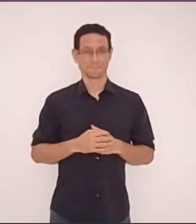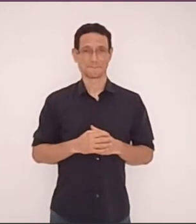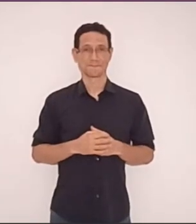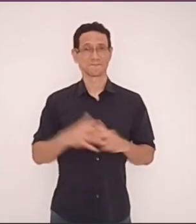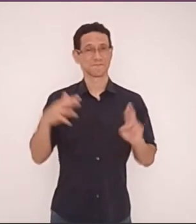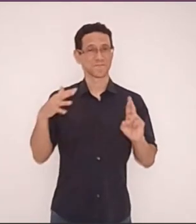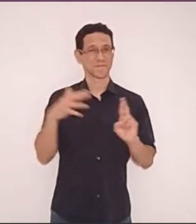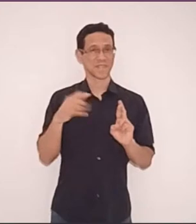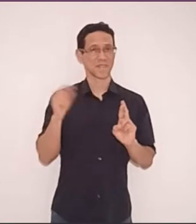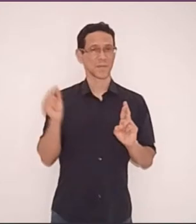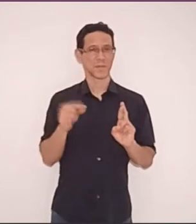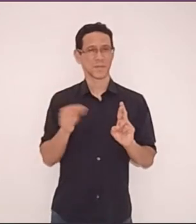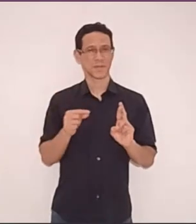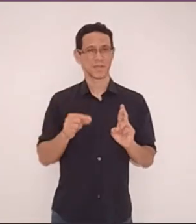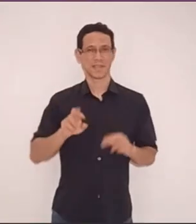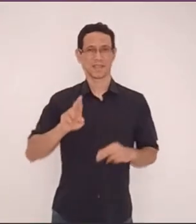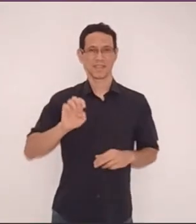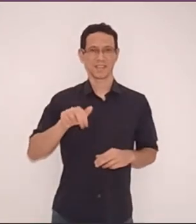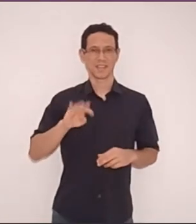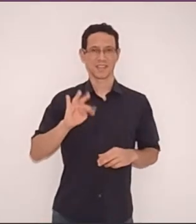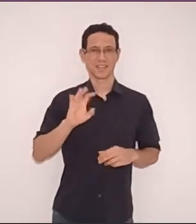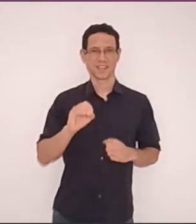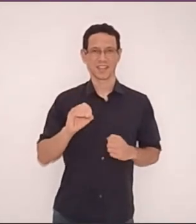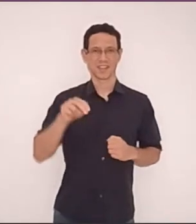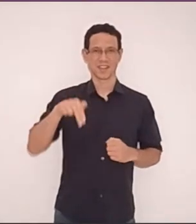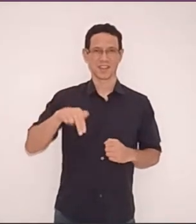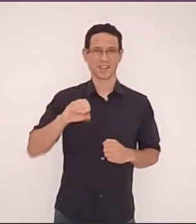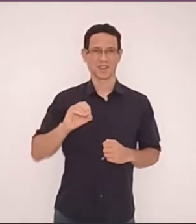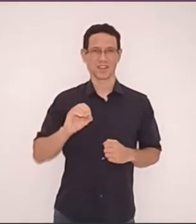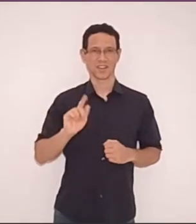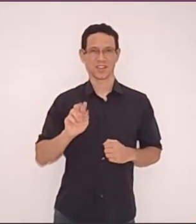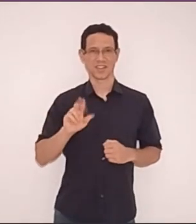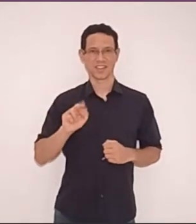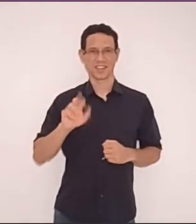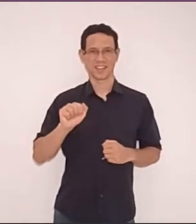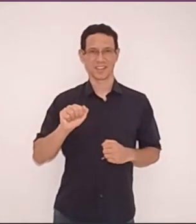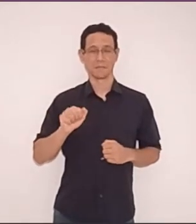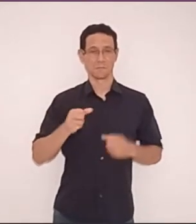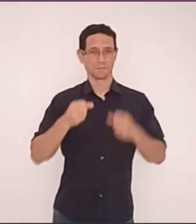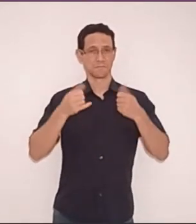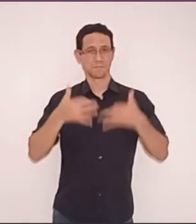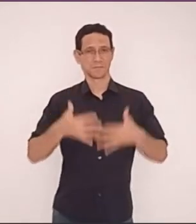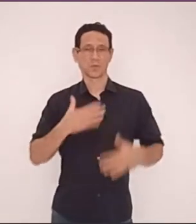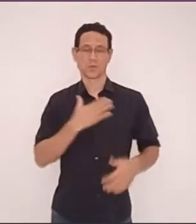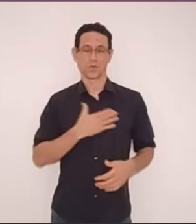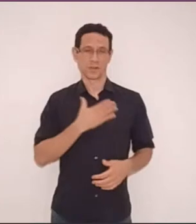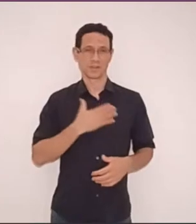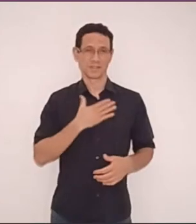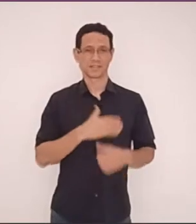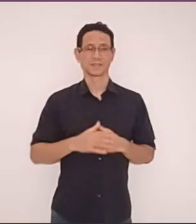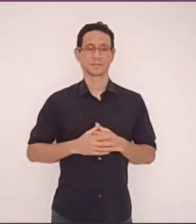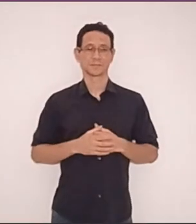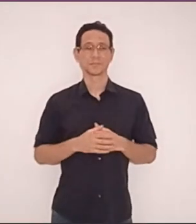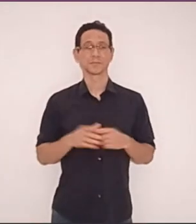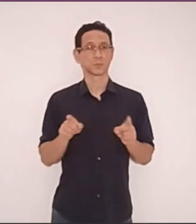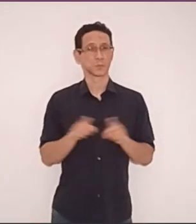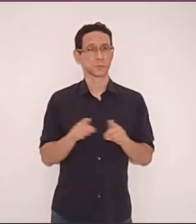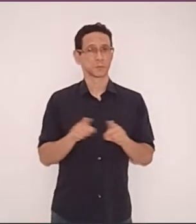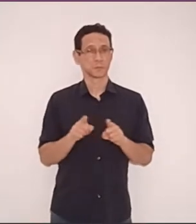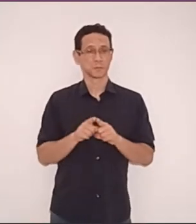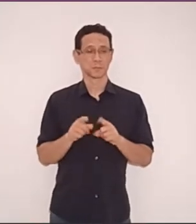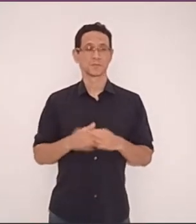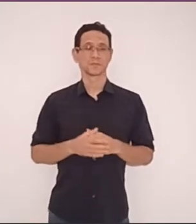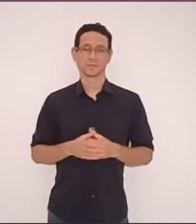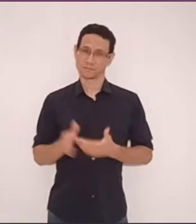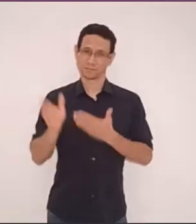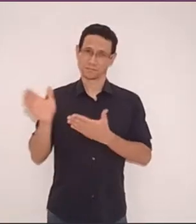referência aí o Renato Nogueira eu vou repetir essa declamação né eu gosto muito e também referência